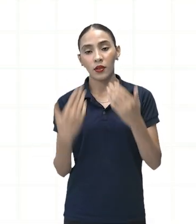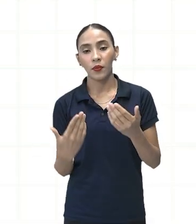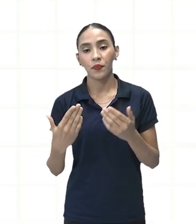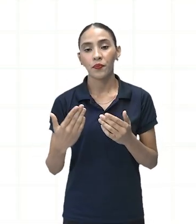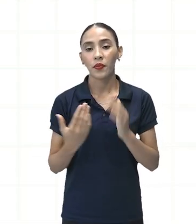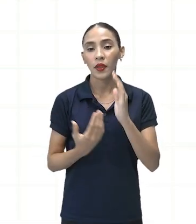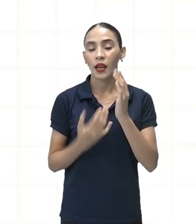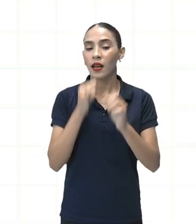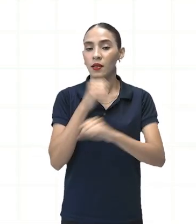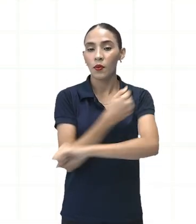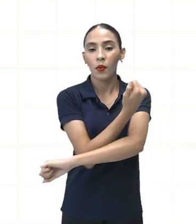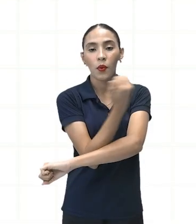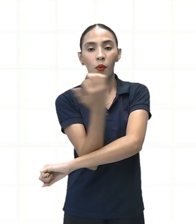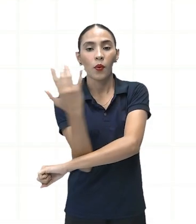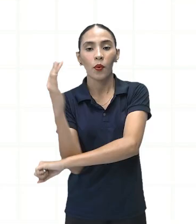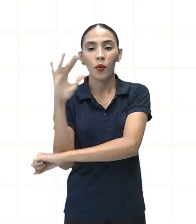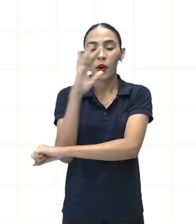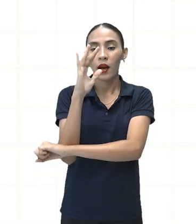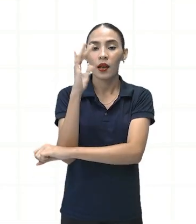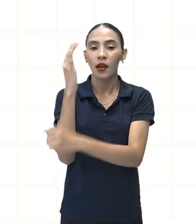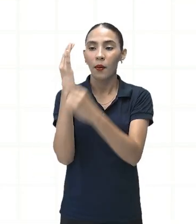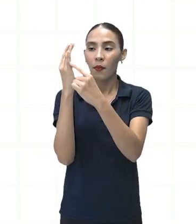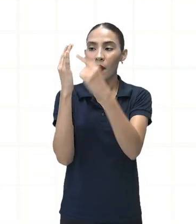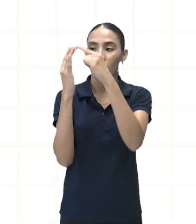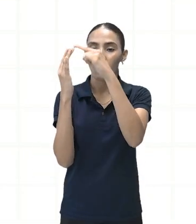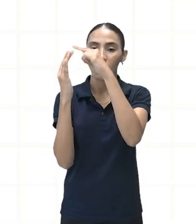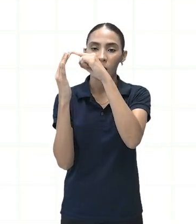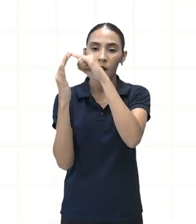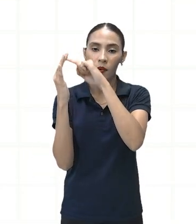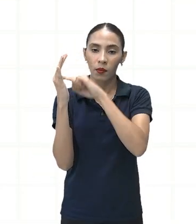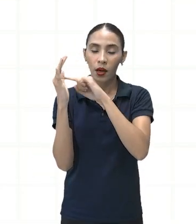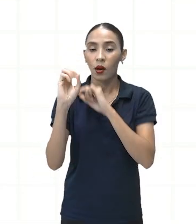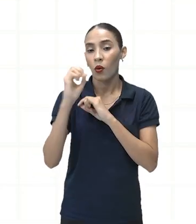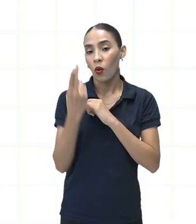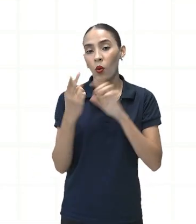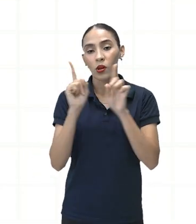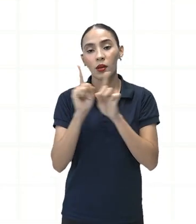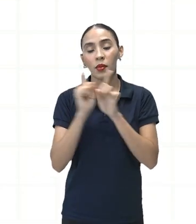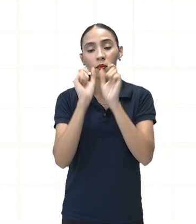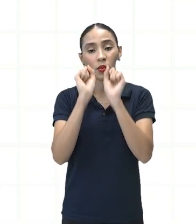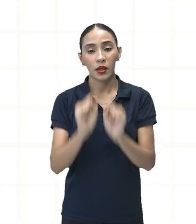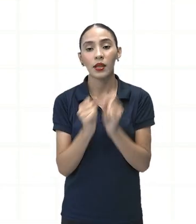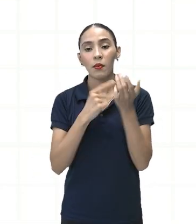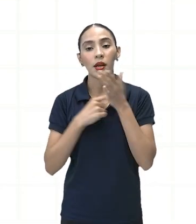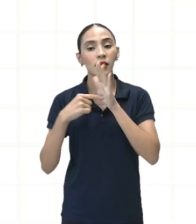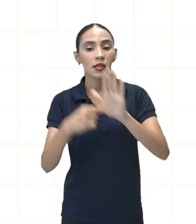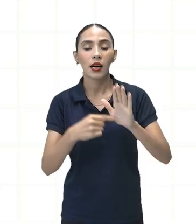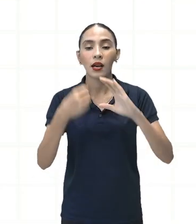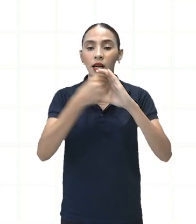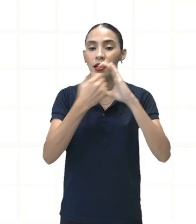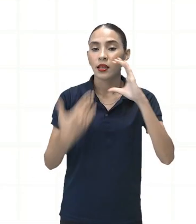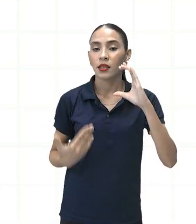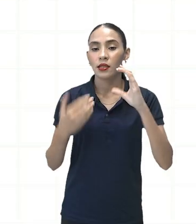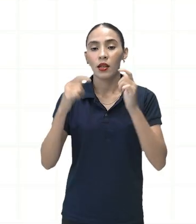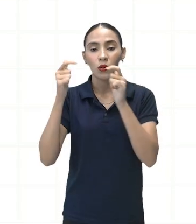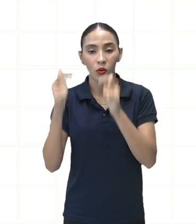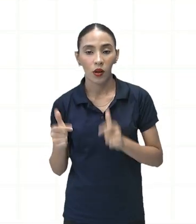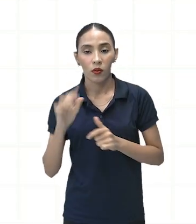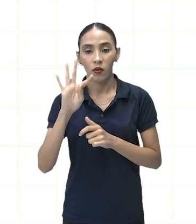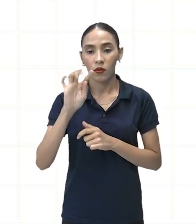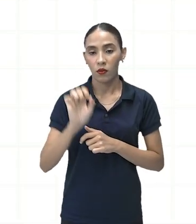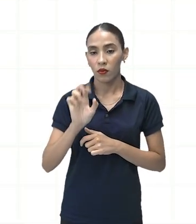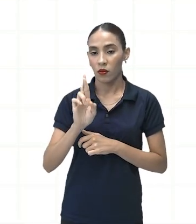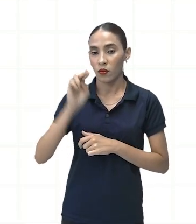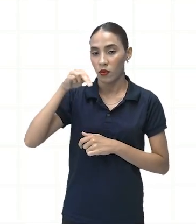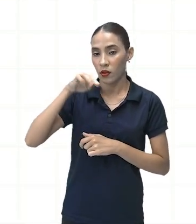ela crescia ao lado dos ramos, ou ela poderia apresentar uma característica de posição